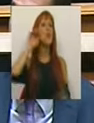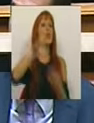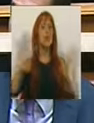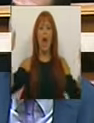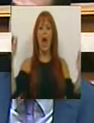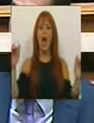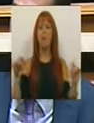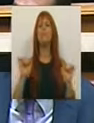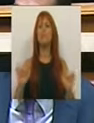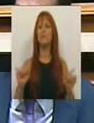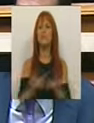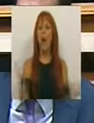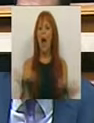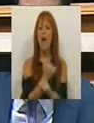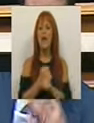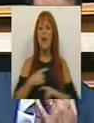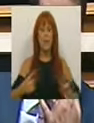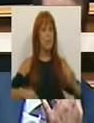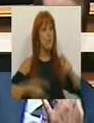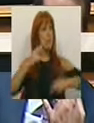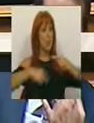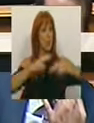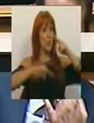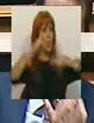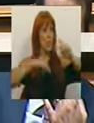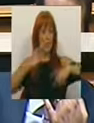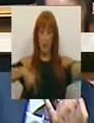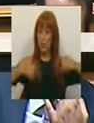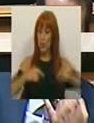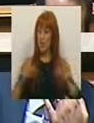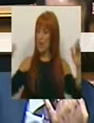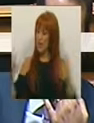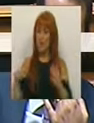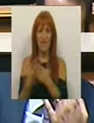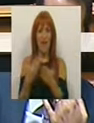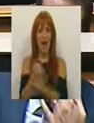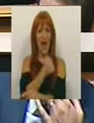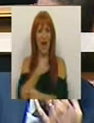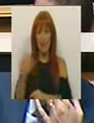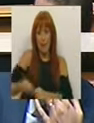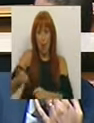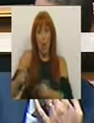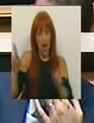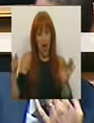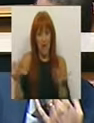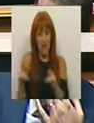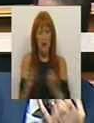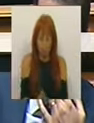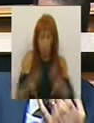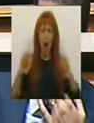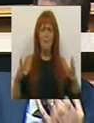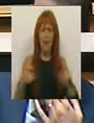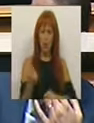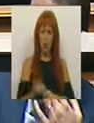é a diminuição da atividade de reabilitação, é a diminuição da oferta de casas para arrendamento, é o aumento